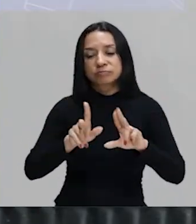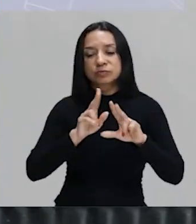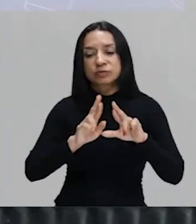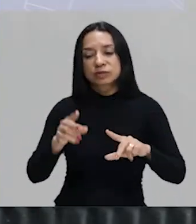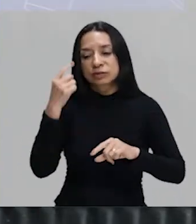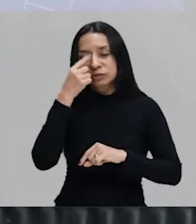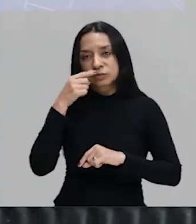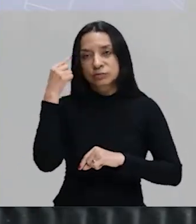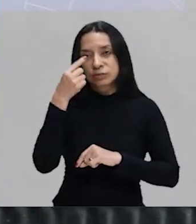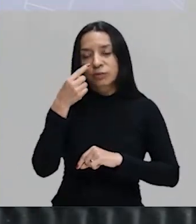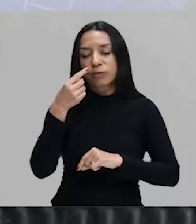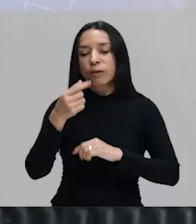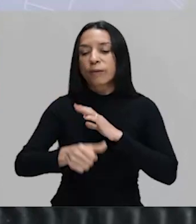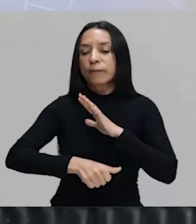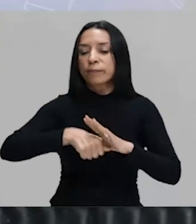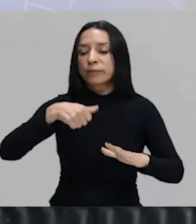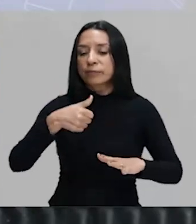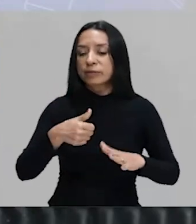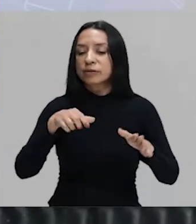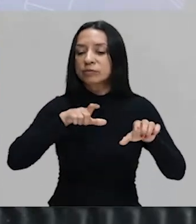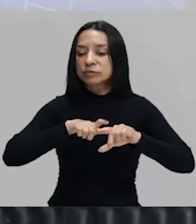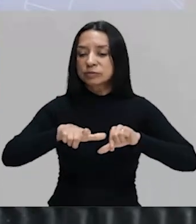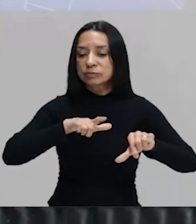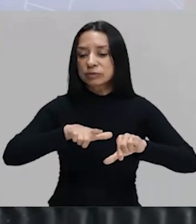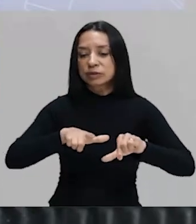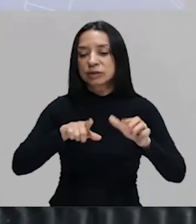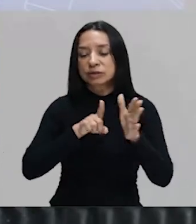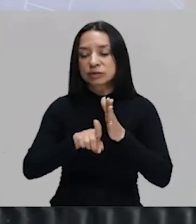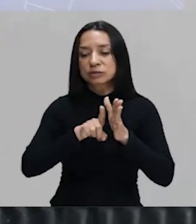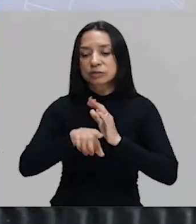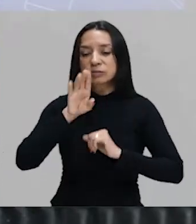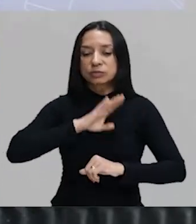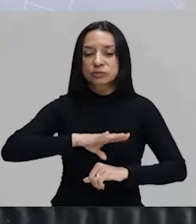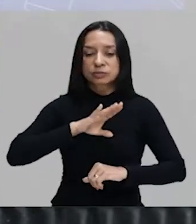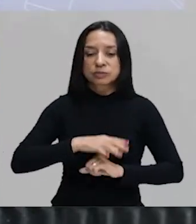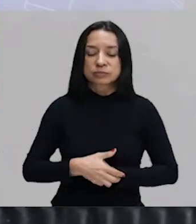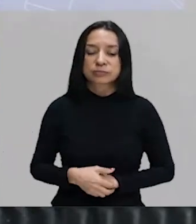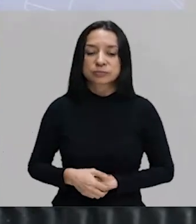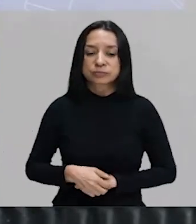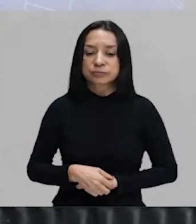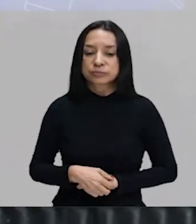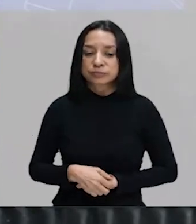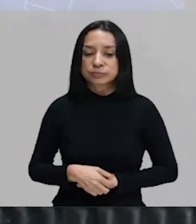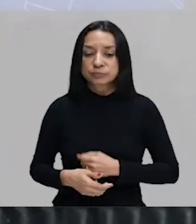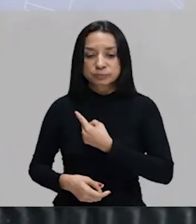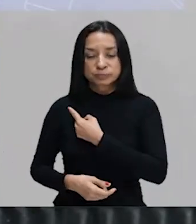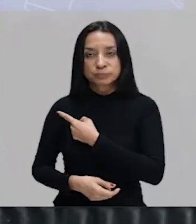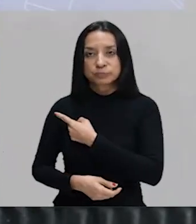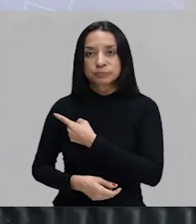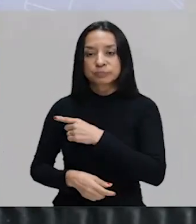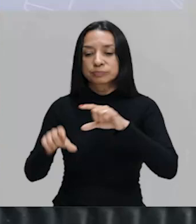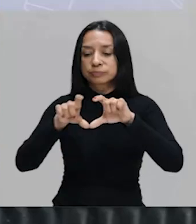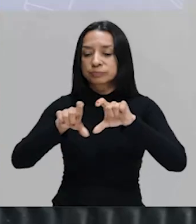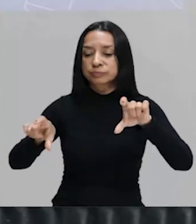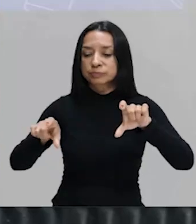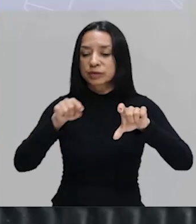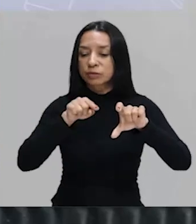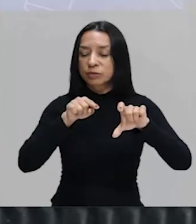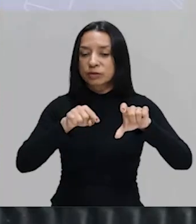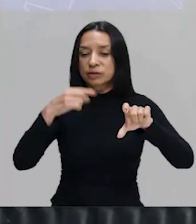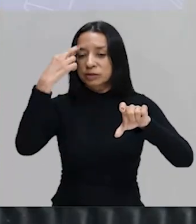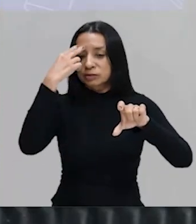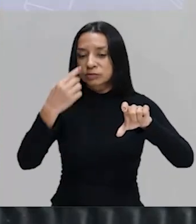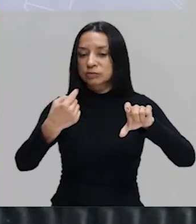primeiro trabalhar essa questão aqui em português. Então, com essa história, eu... é um pronome do caso reto,